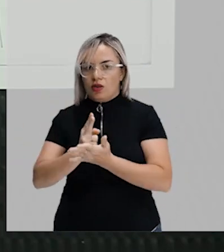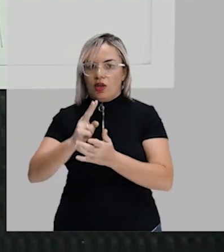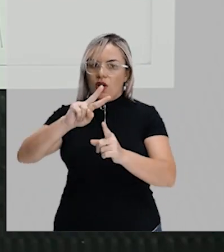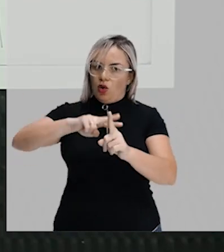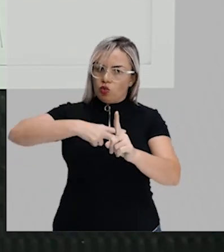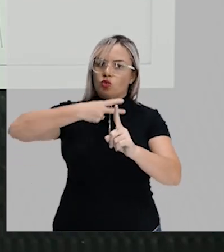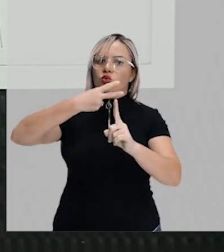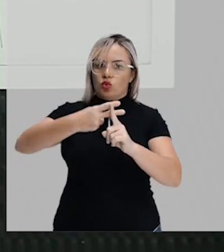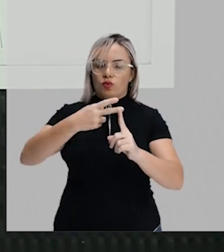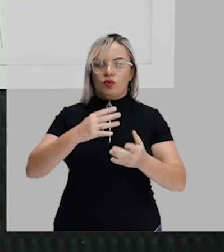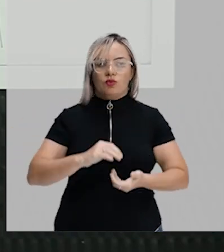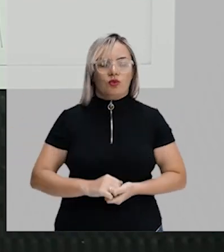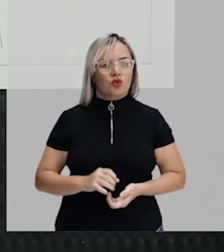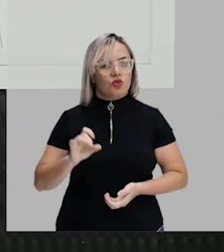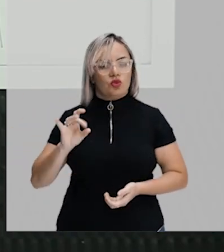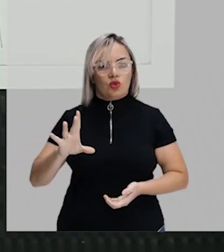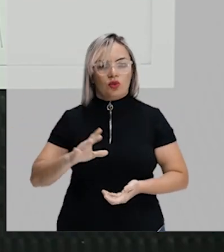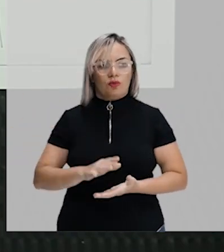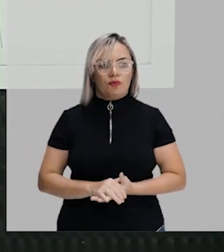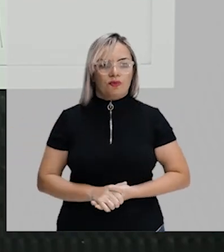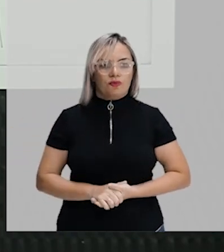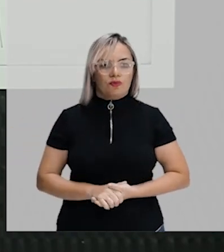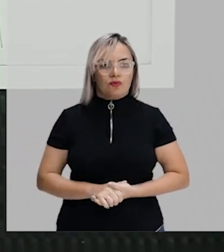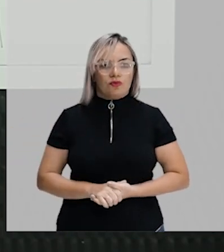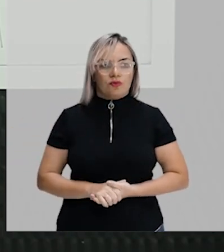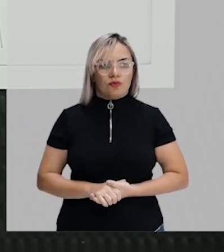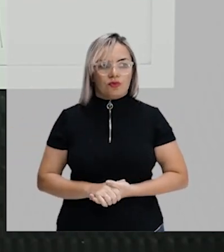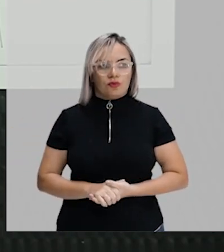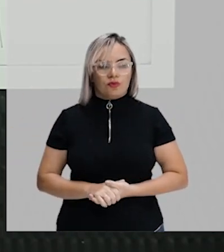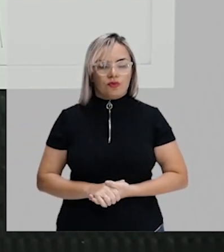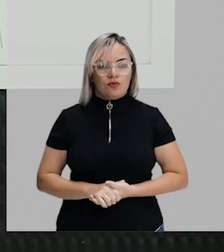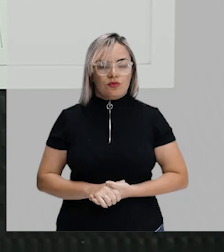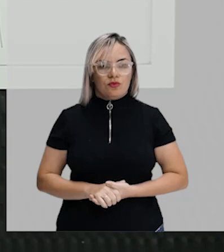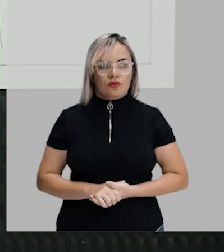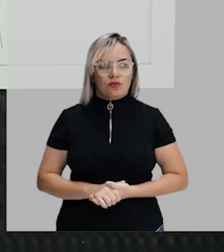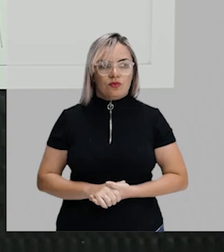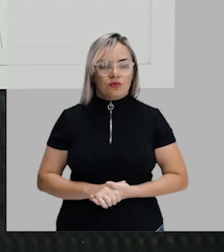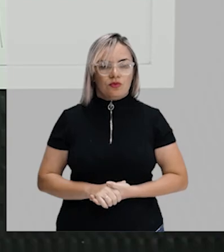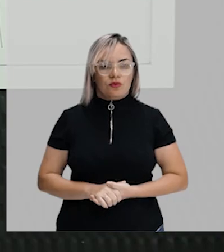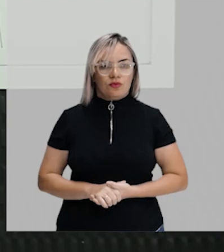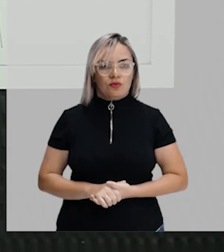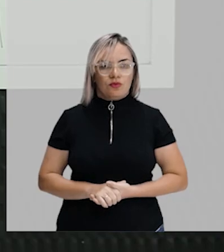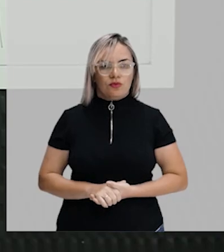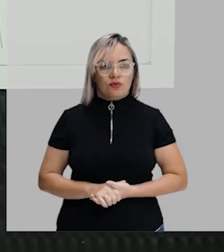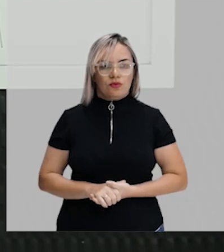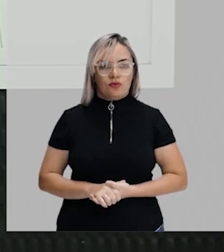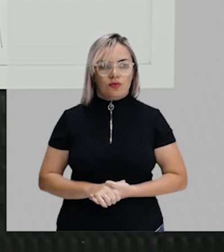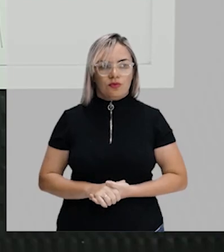também. Tá ok? E quanto